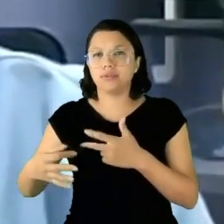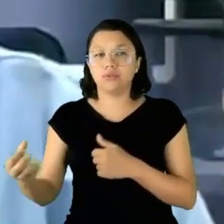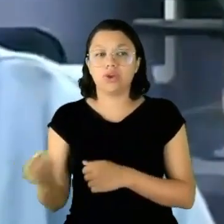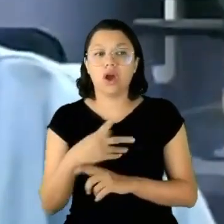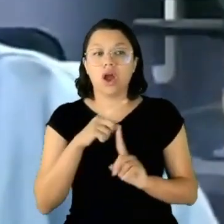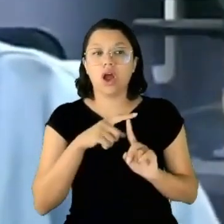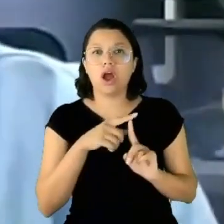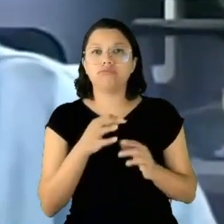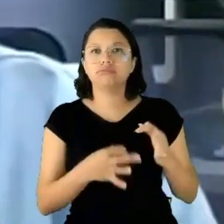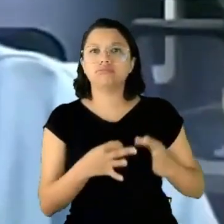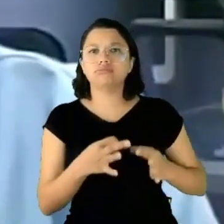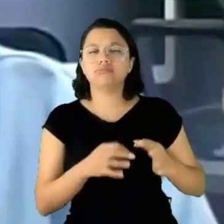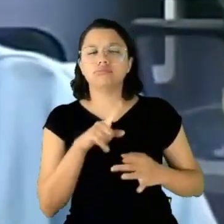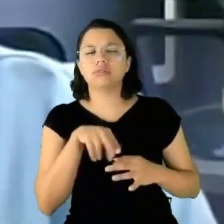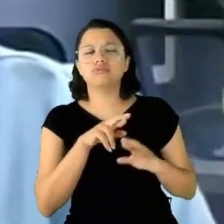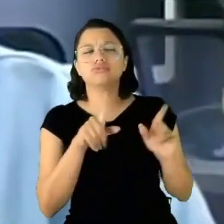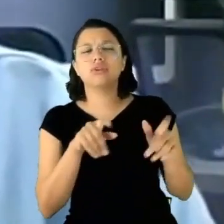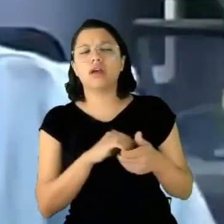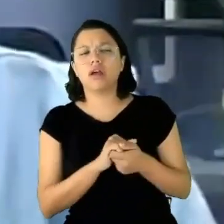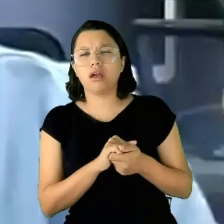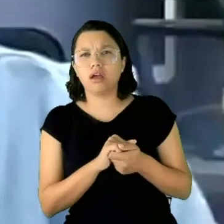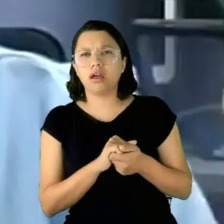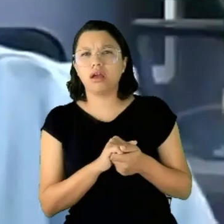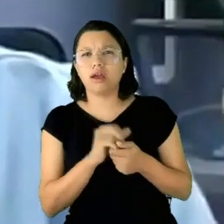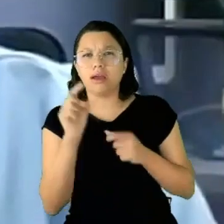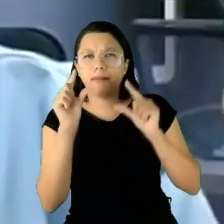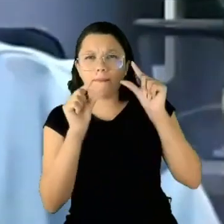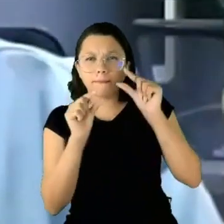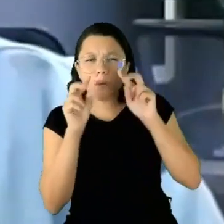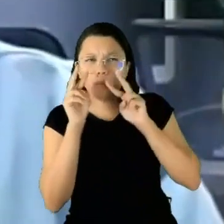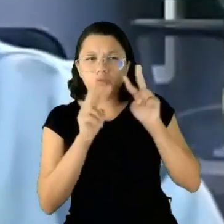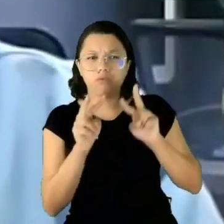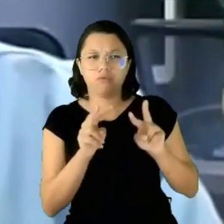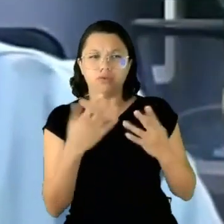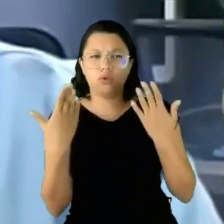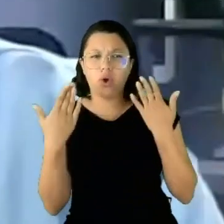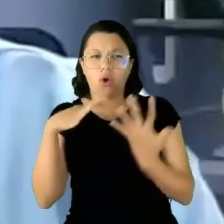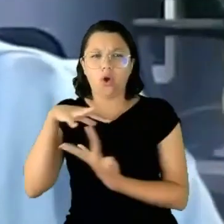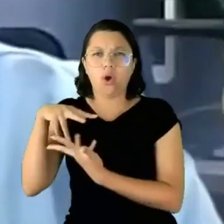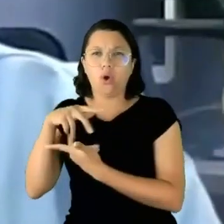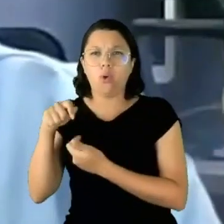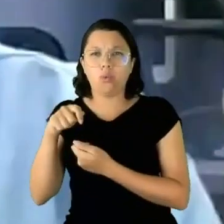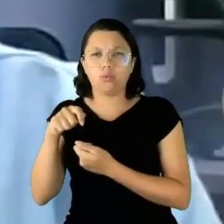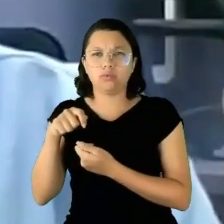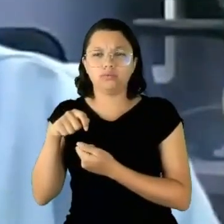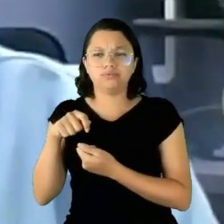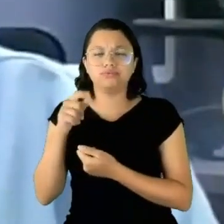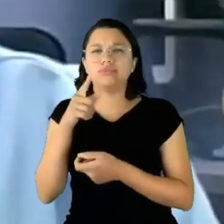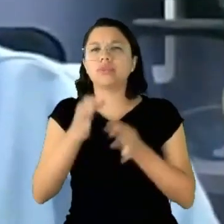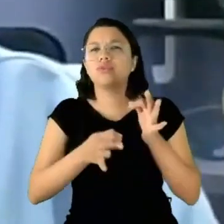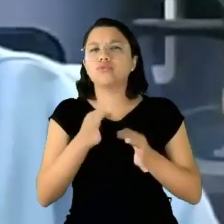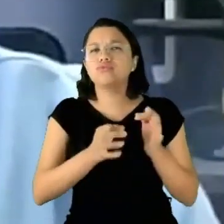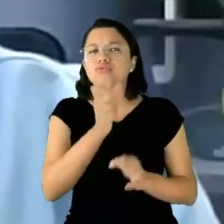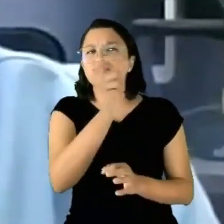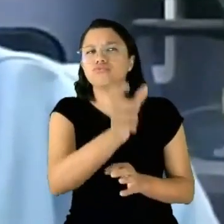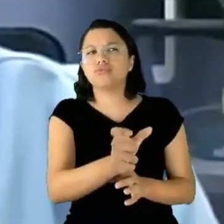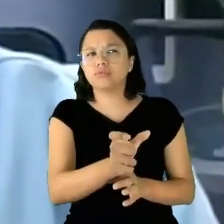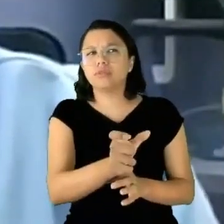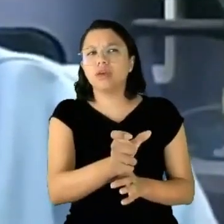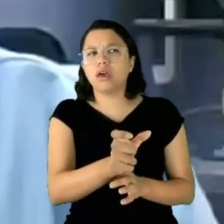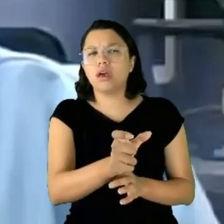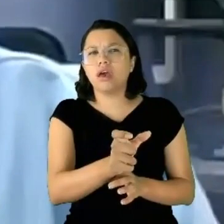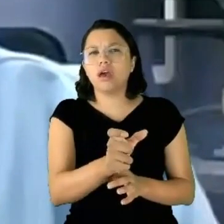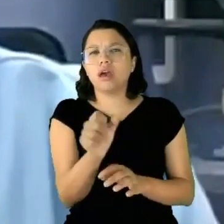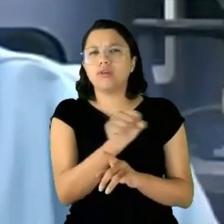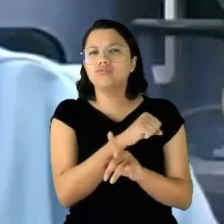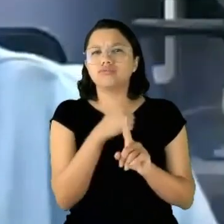juiz diferente, um juiz pouco visto no mundo, um juiz que a sociedade não